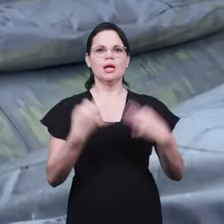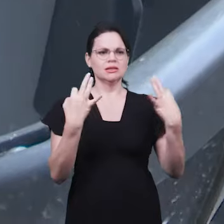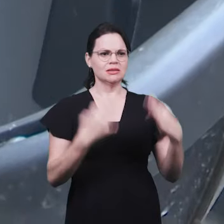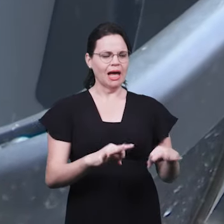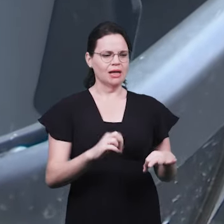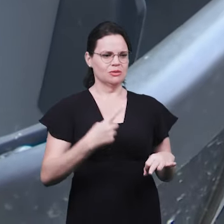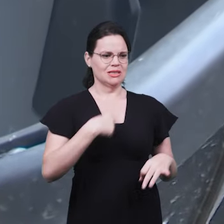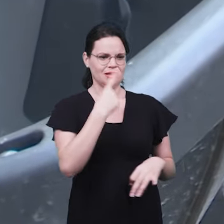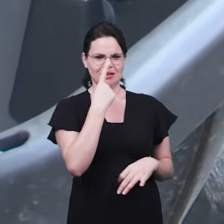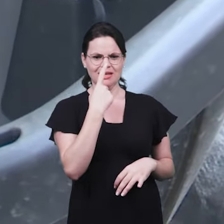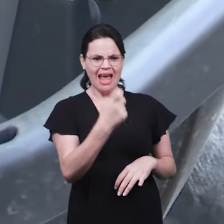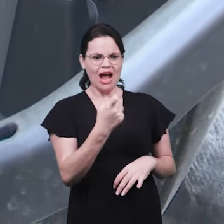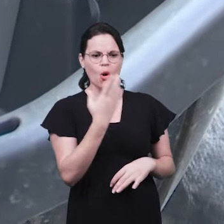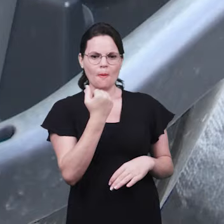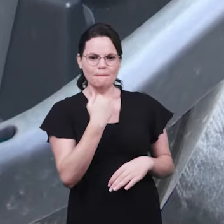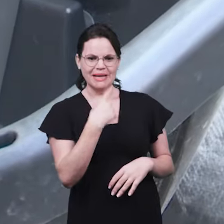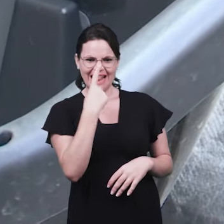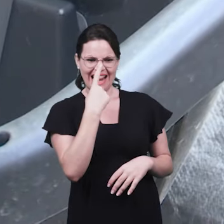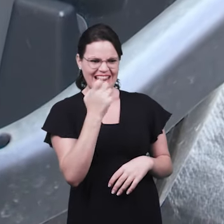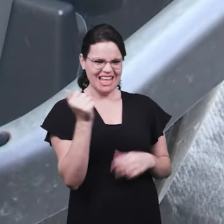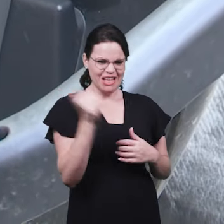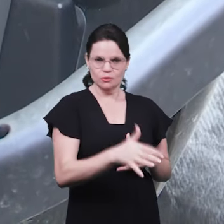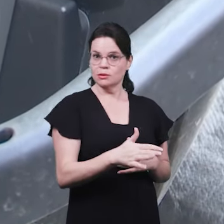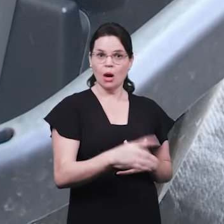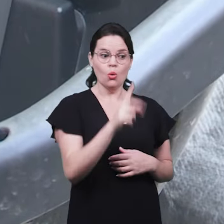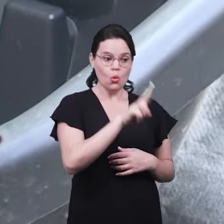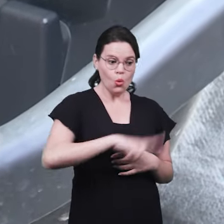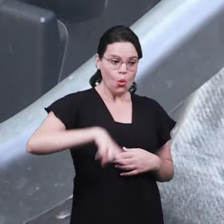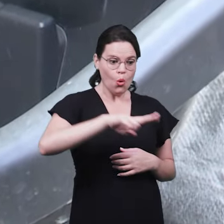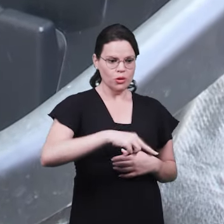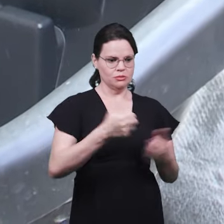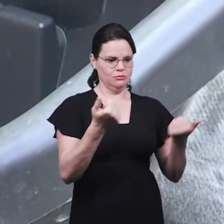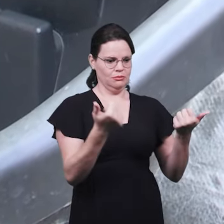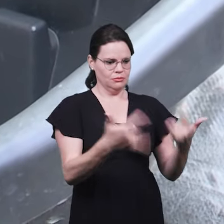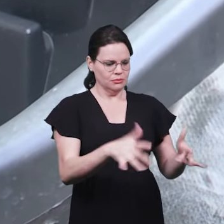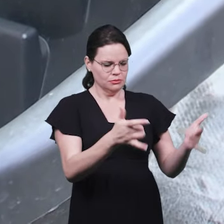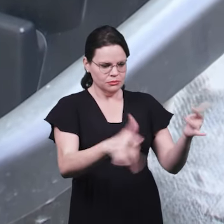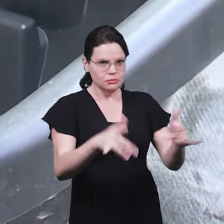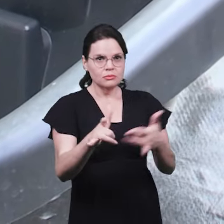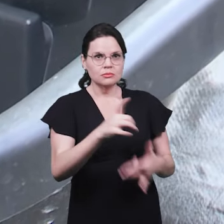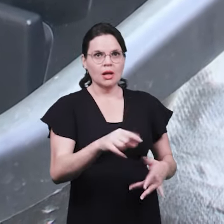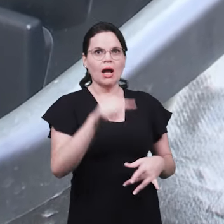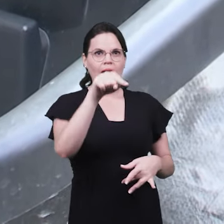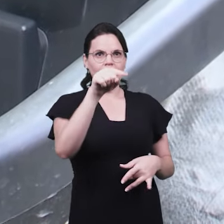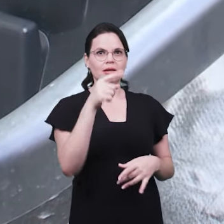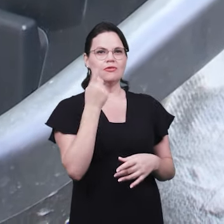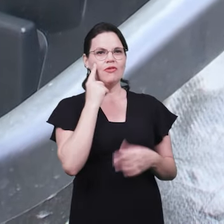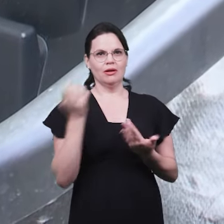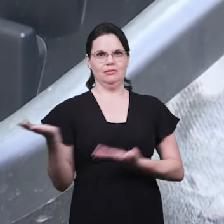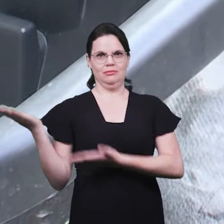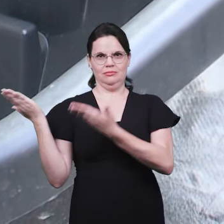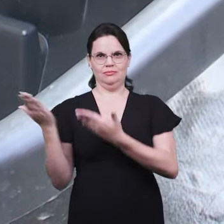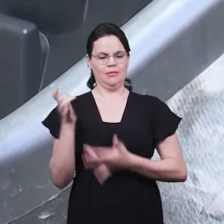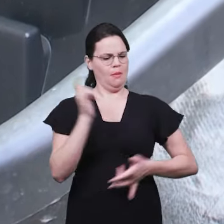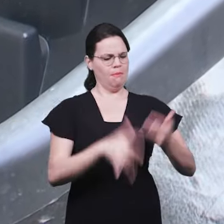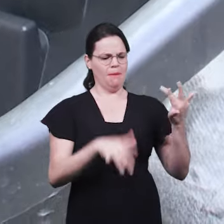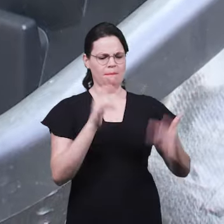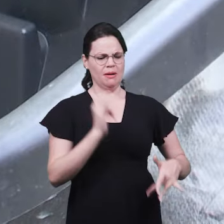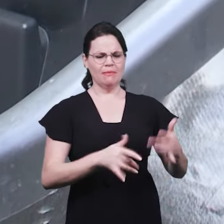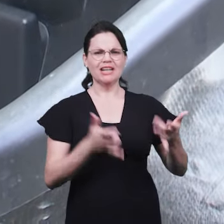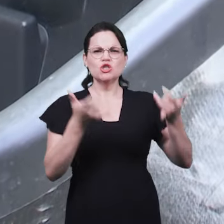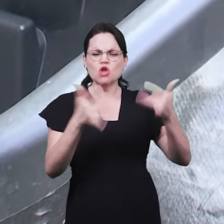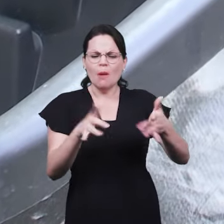resíduo orgânico. Então, o resíduo orgânico ele é depositado ali, então toda sobra de